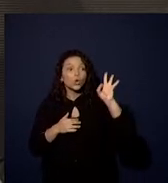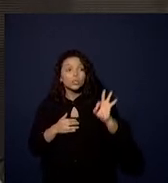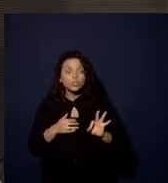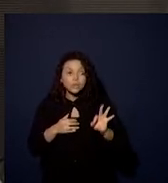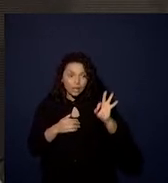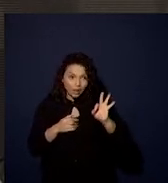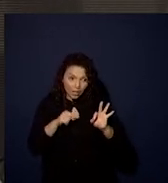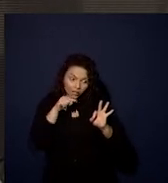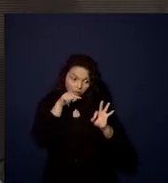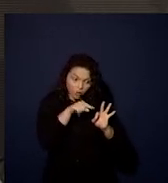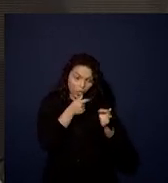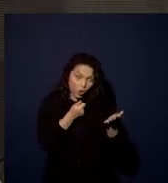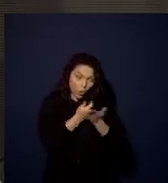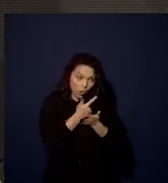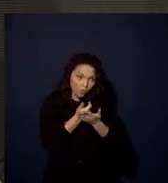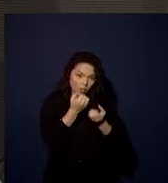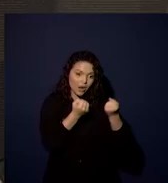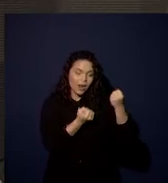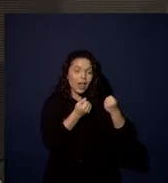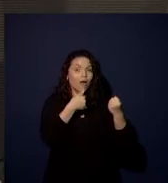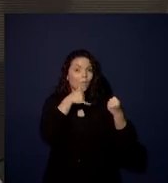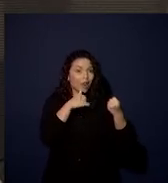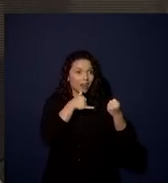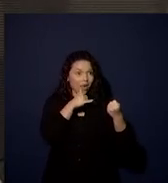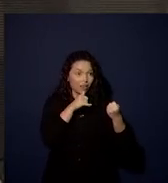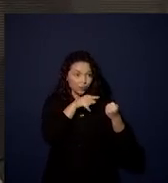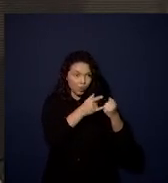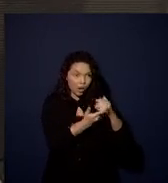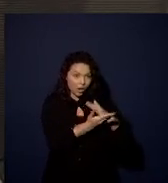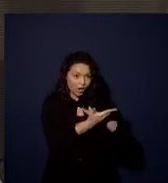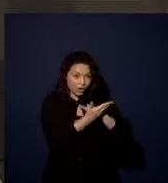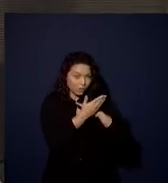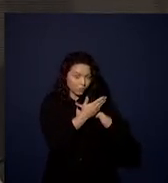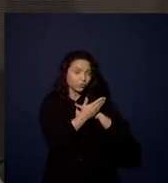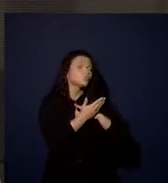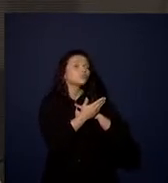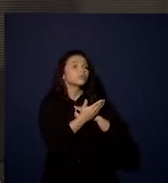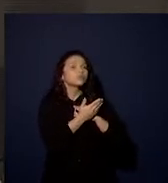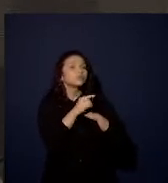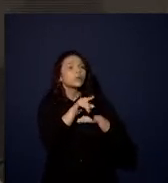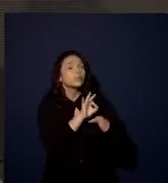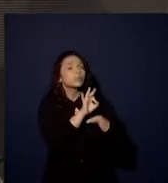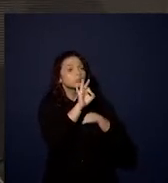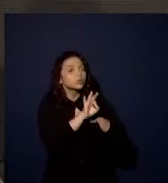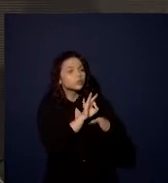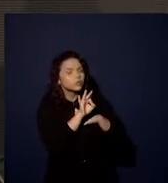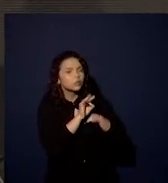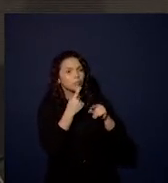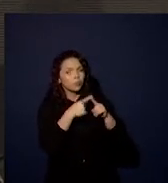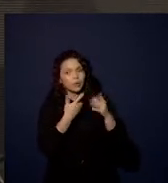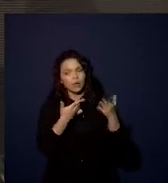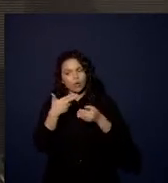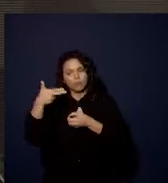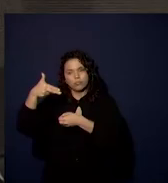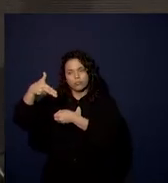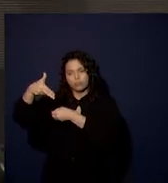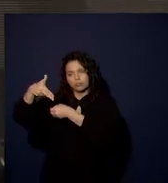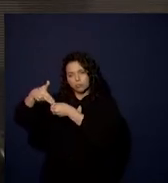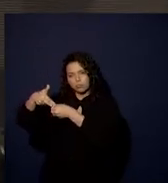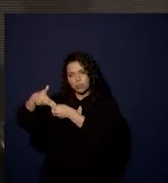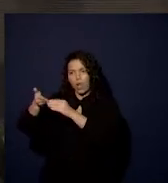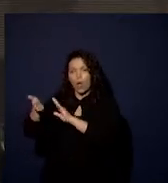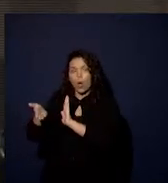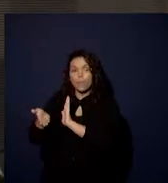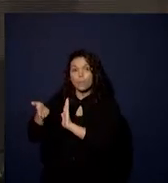prêmio então no carro elétrico por exemplo Lembrando que a gente teve um aumento de combustível muito grande devido a guerra do